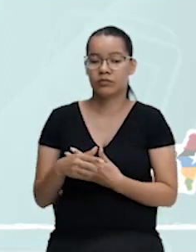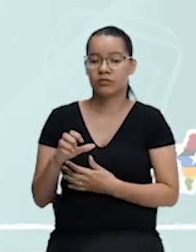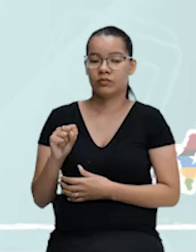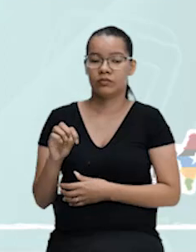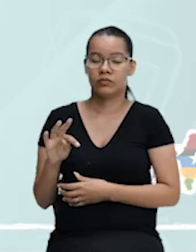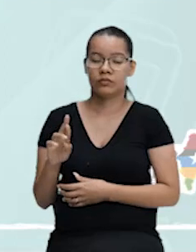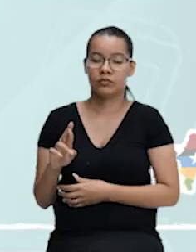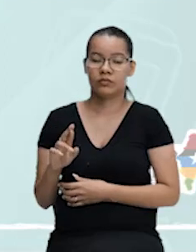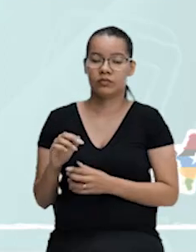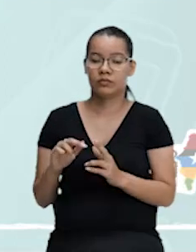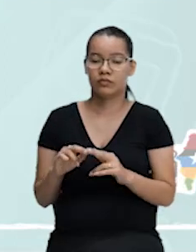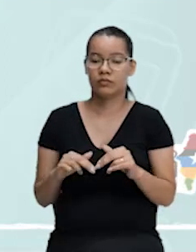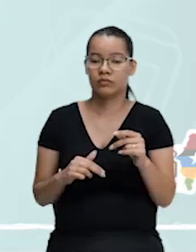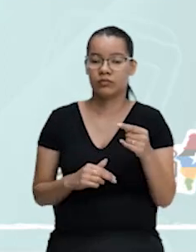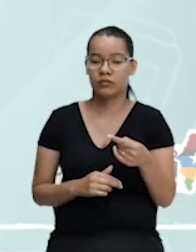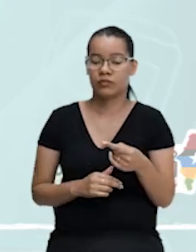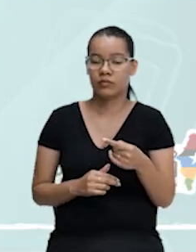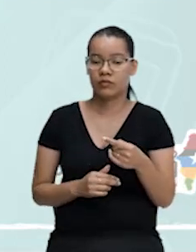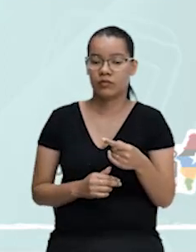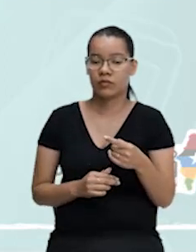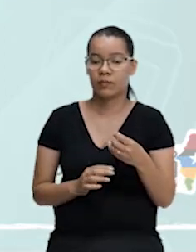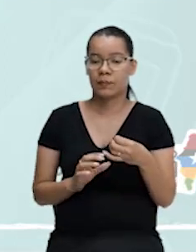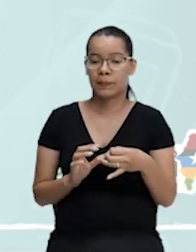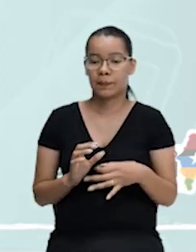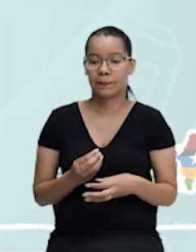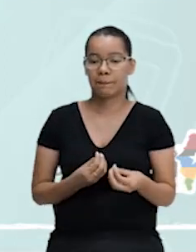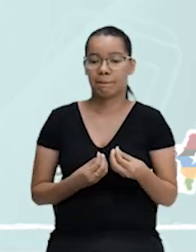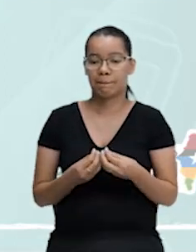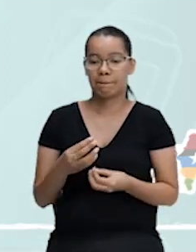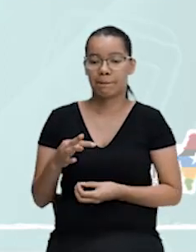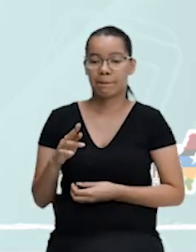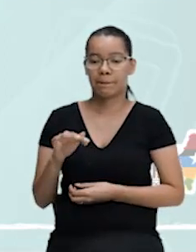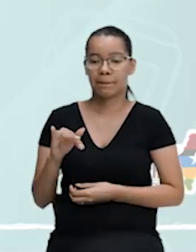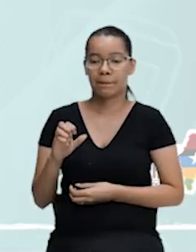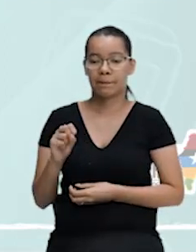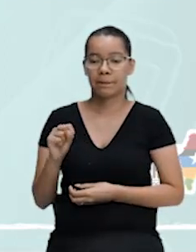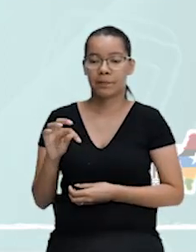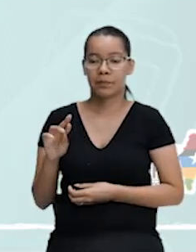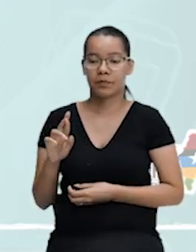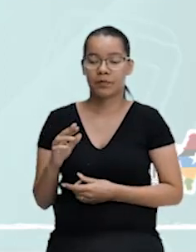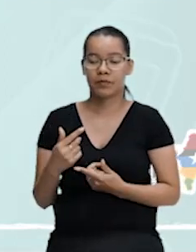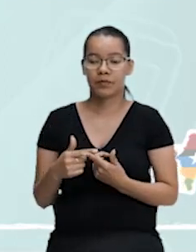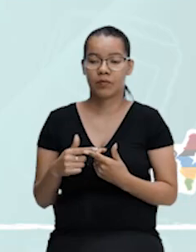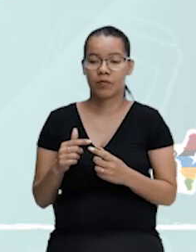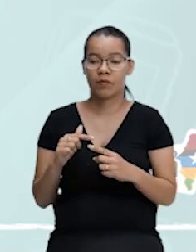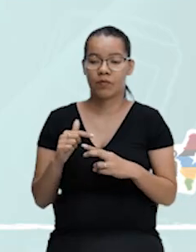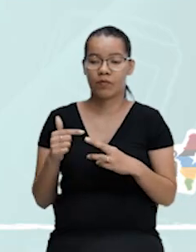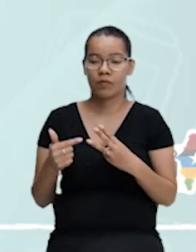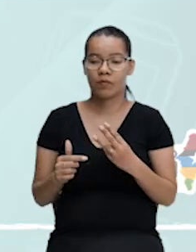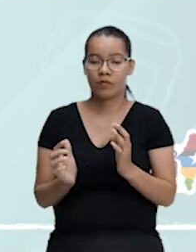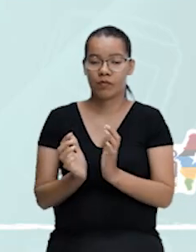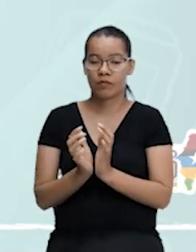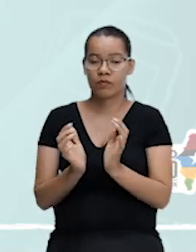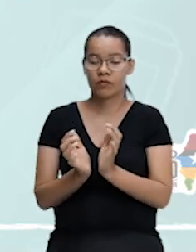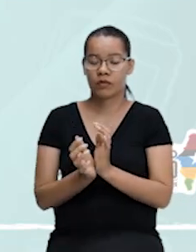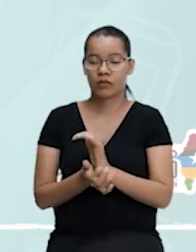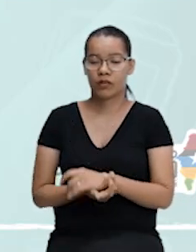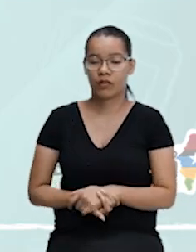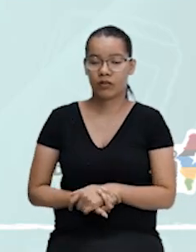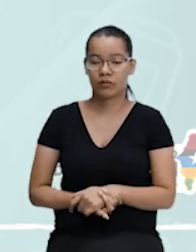éster. Por isso, ele é classificado como um triéster, porque são 3 grupos da função